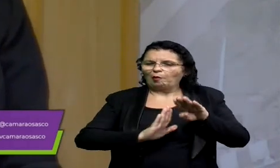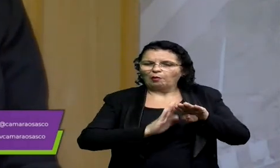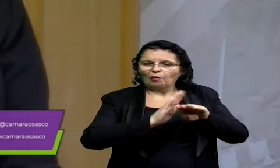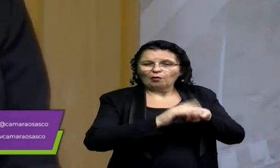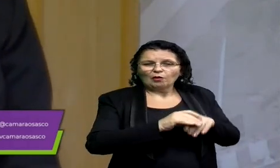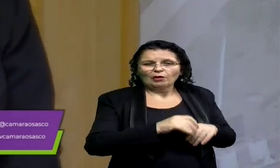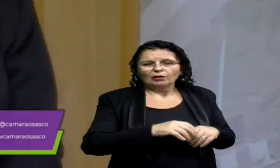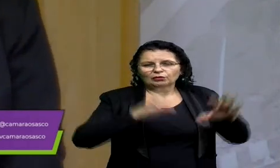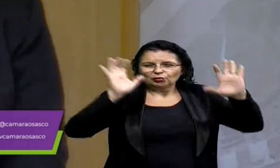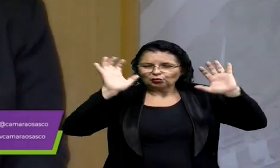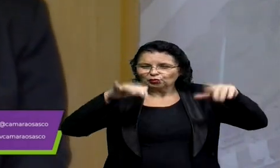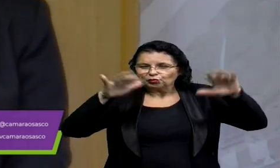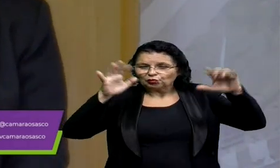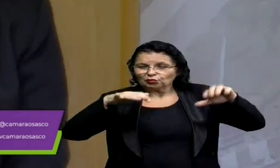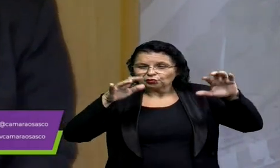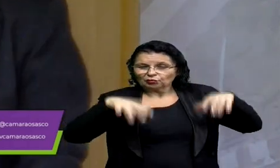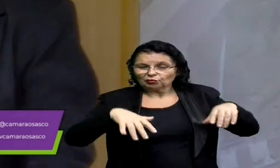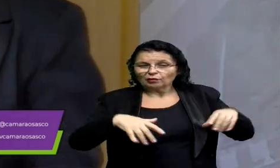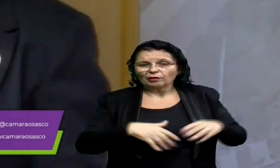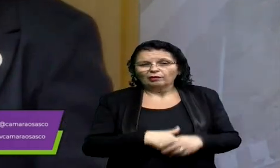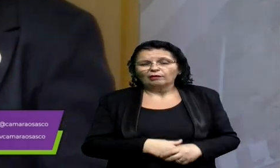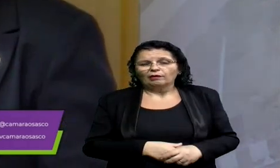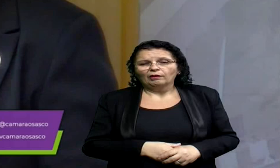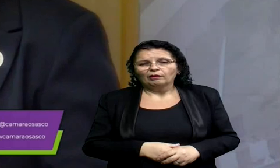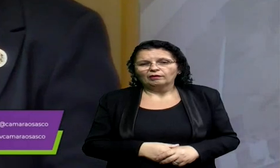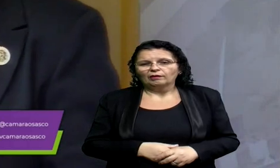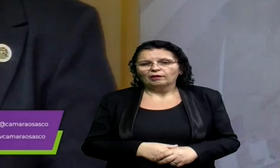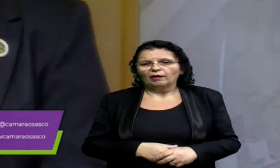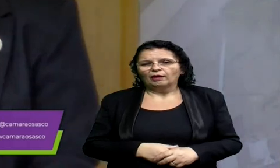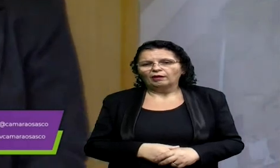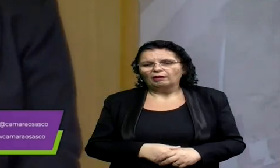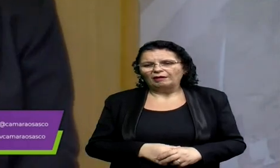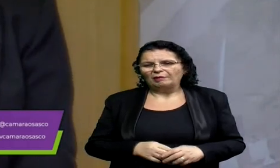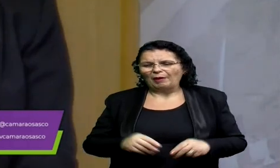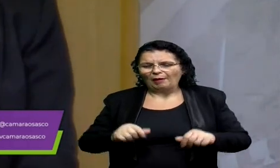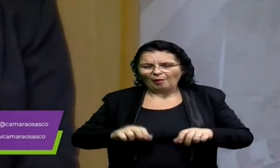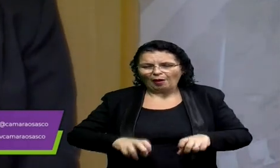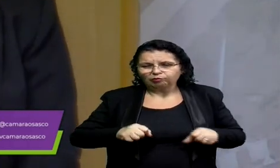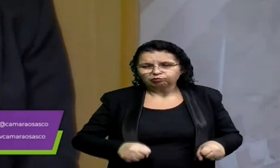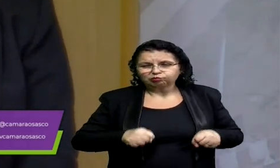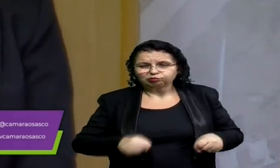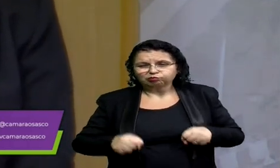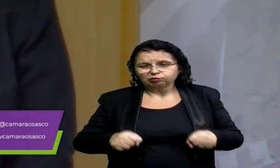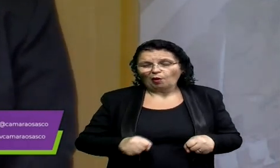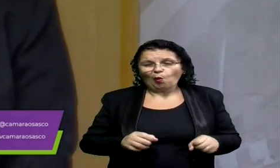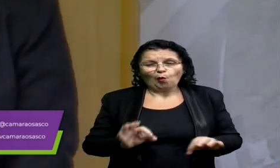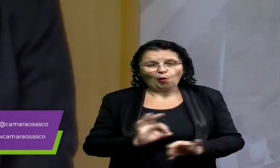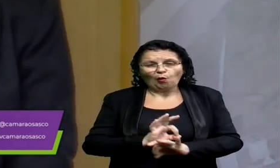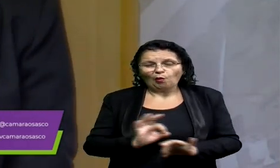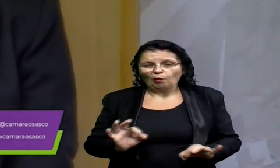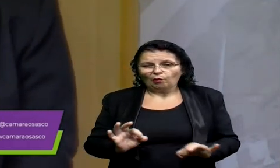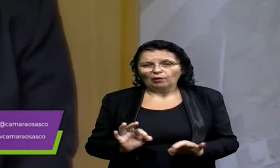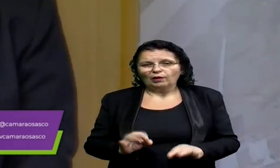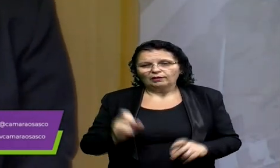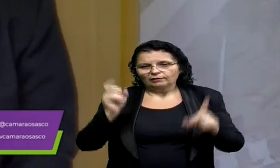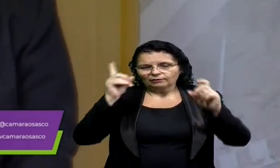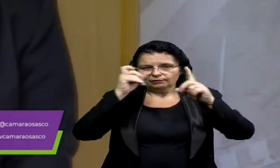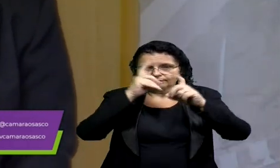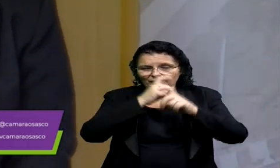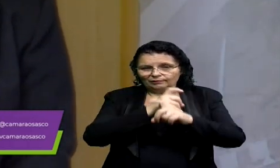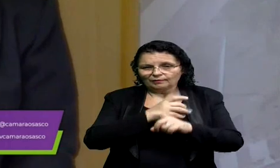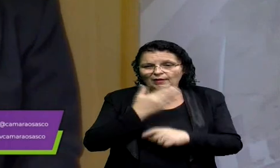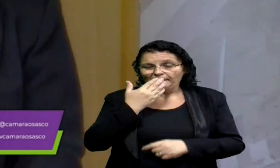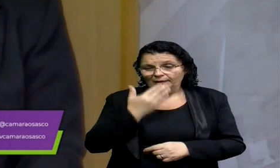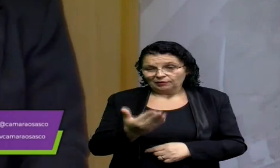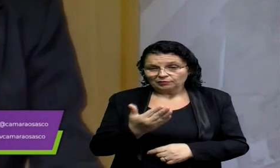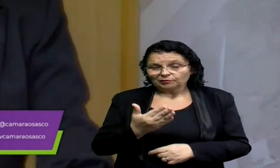um dia de chuva quando a gente pega né quando tá com barro Aquele carrinho manual para levar caixão é complicado e eu